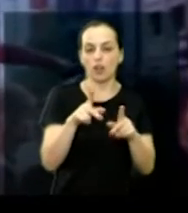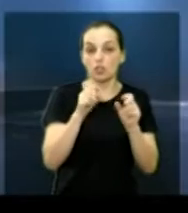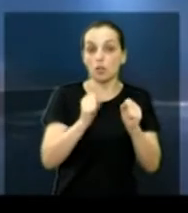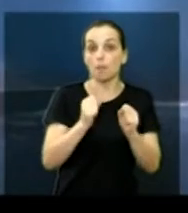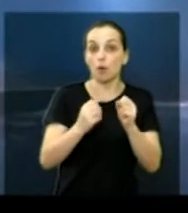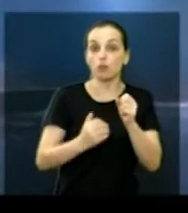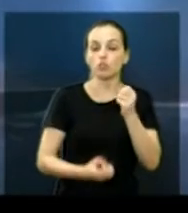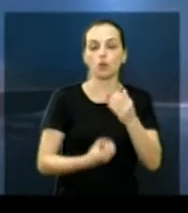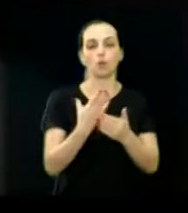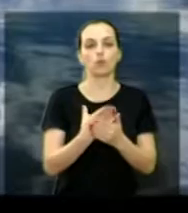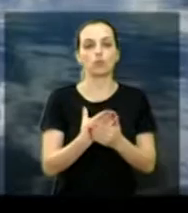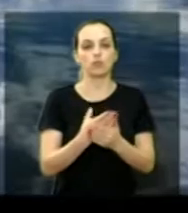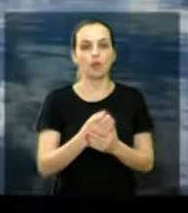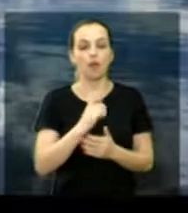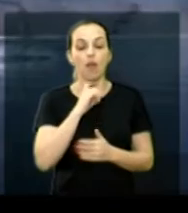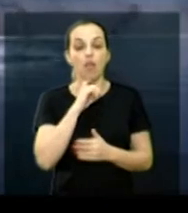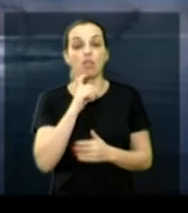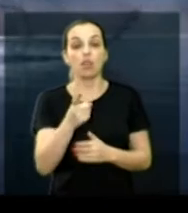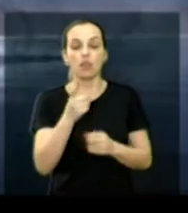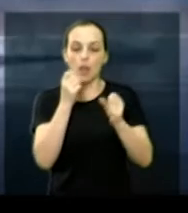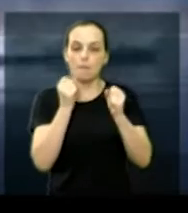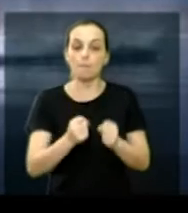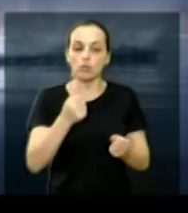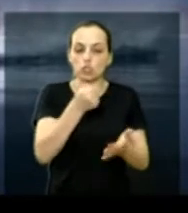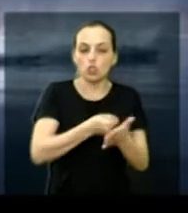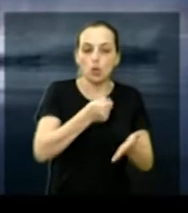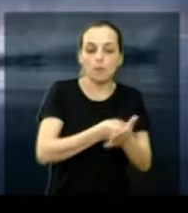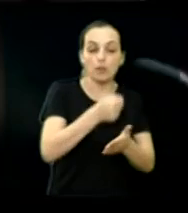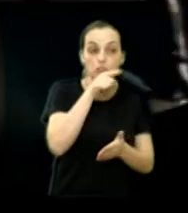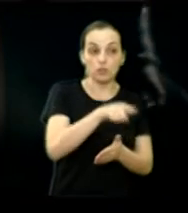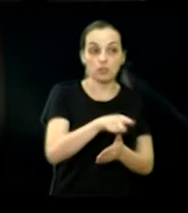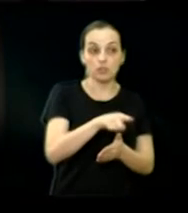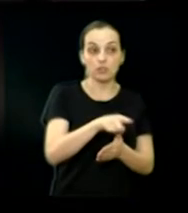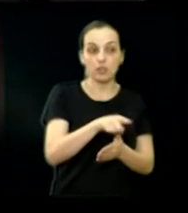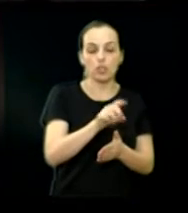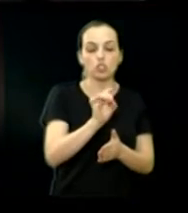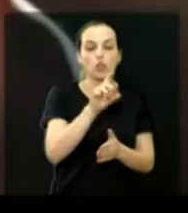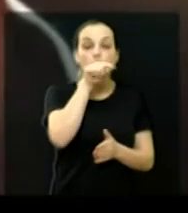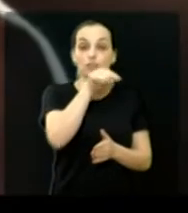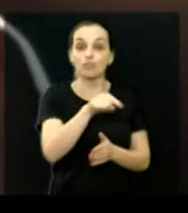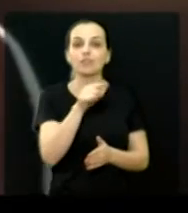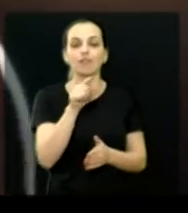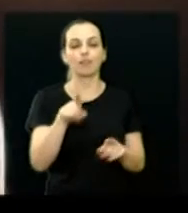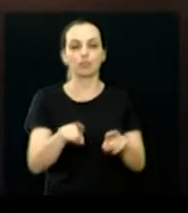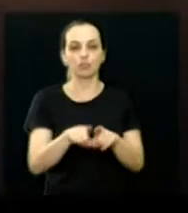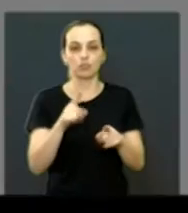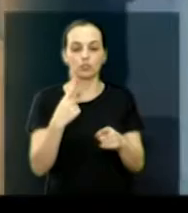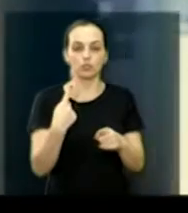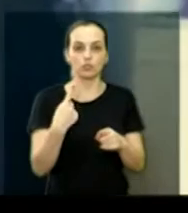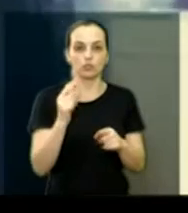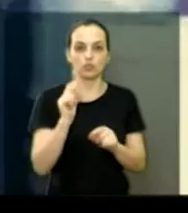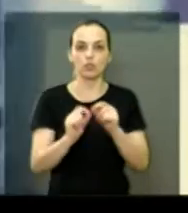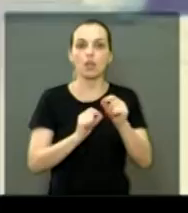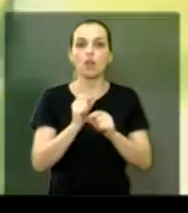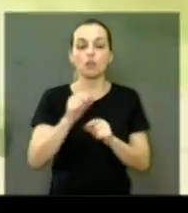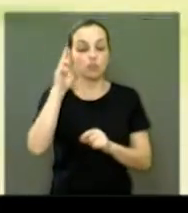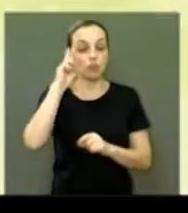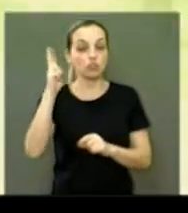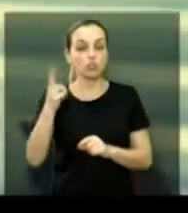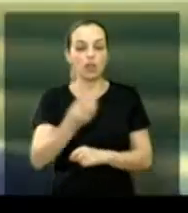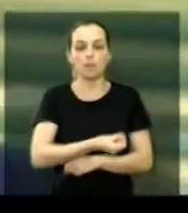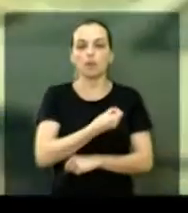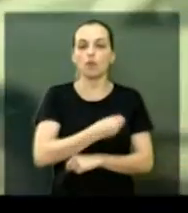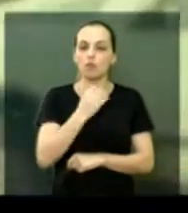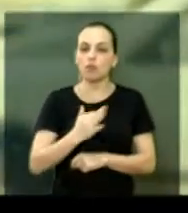ninguém pode cobrar mais de você do que você mesmo é você o grande chefe da sua vida e do seu